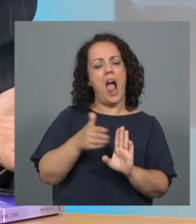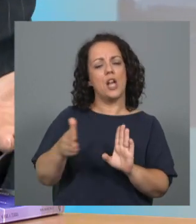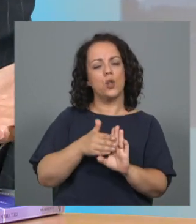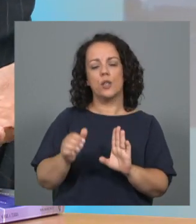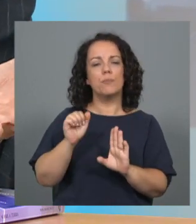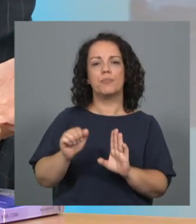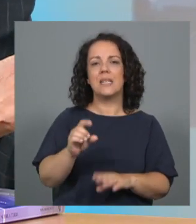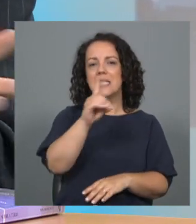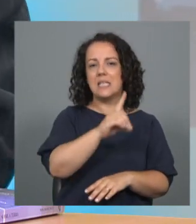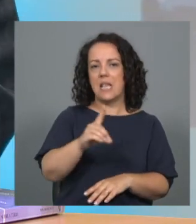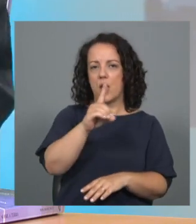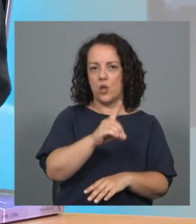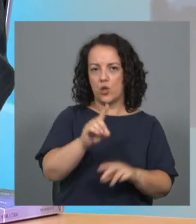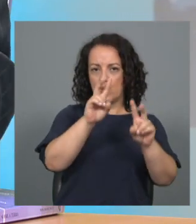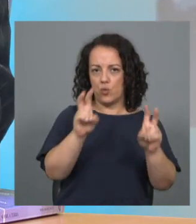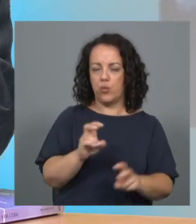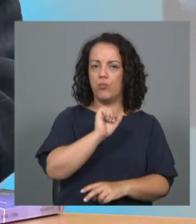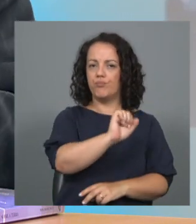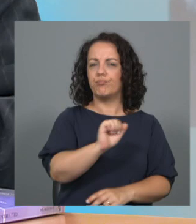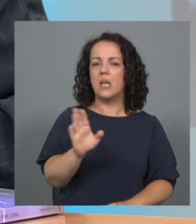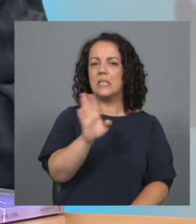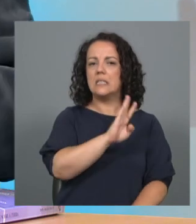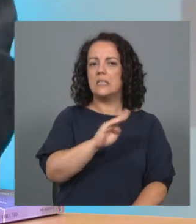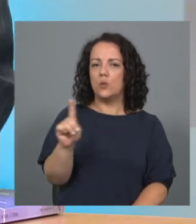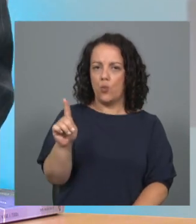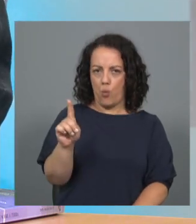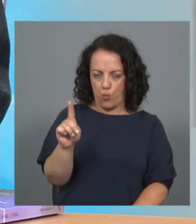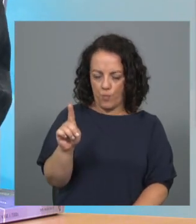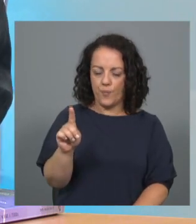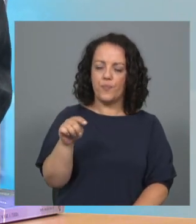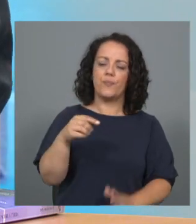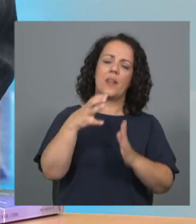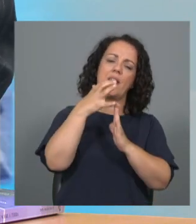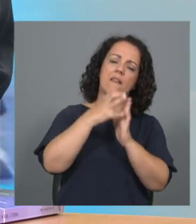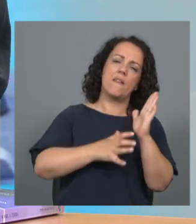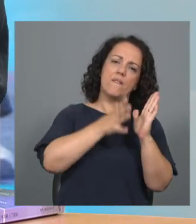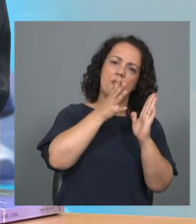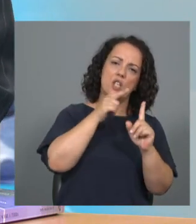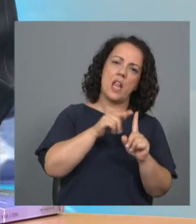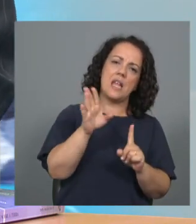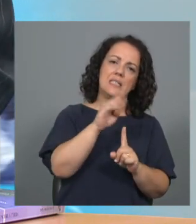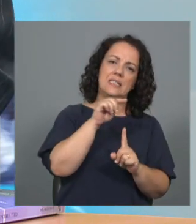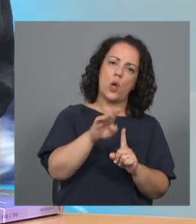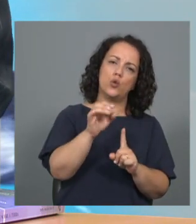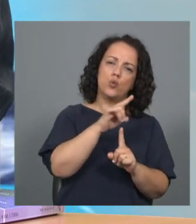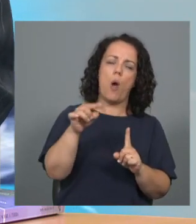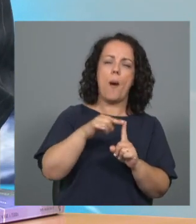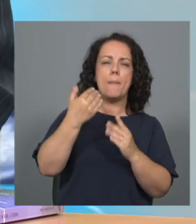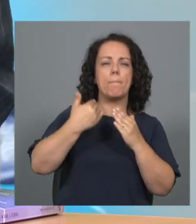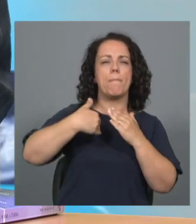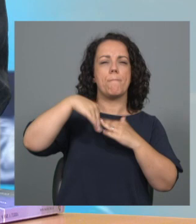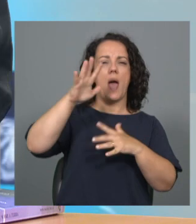6 de São João, que é o texto, diríamos, do Evangelho de São João, que é aquele que é mais cristológico, é aquele que é